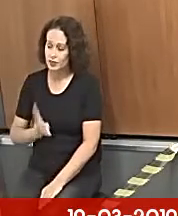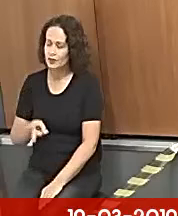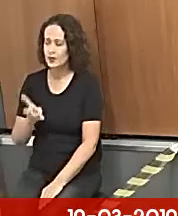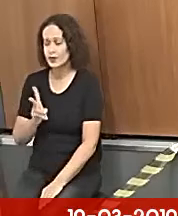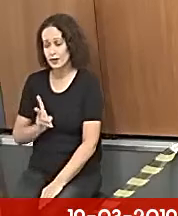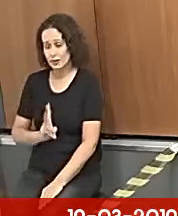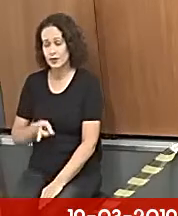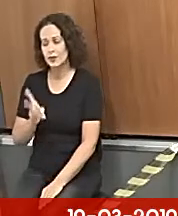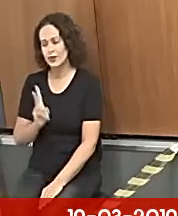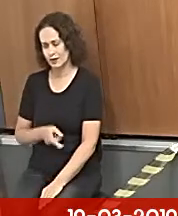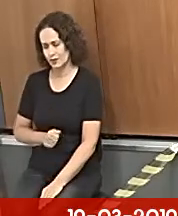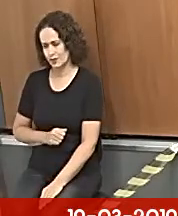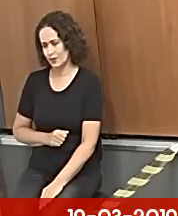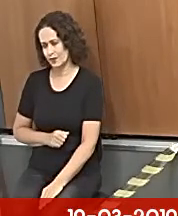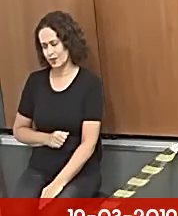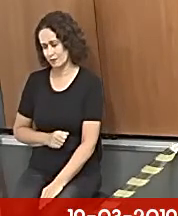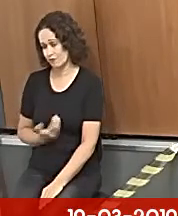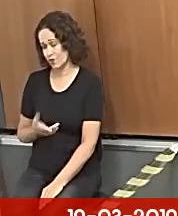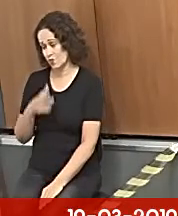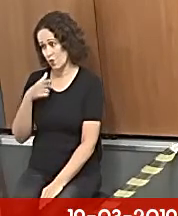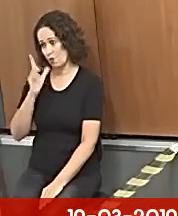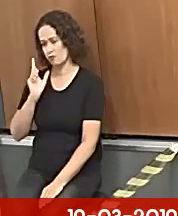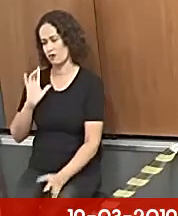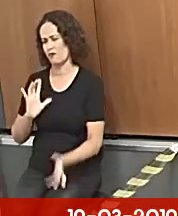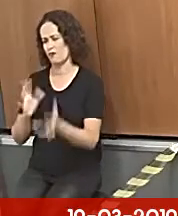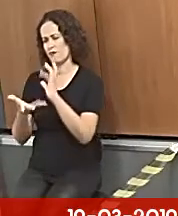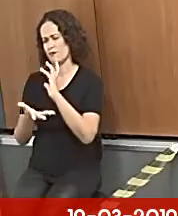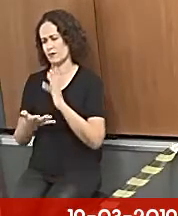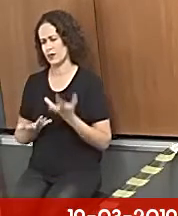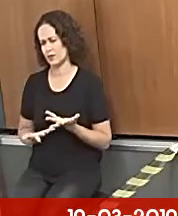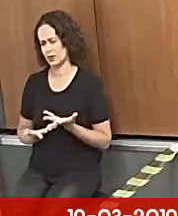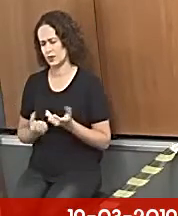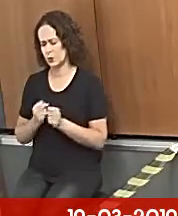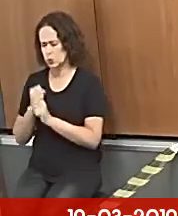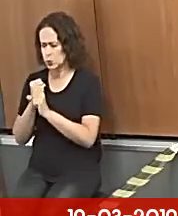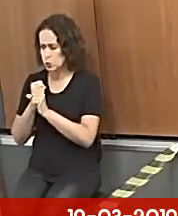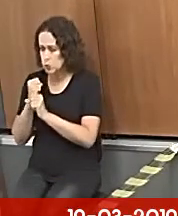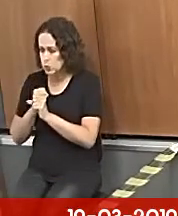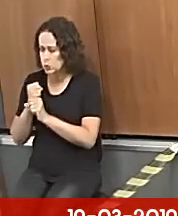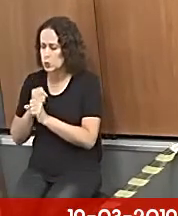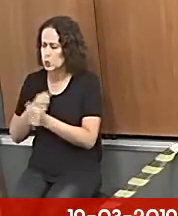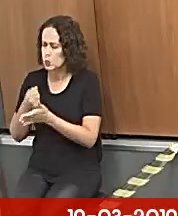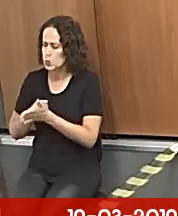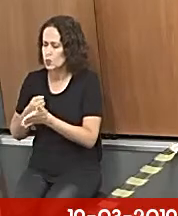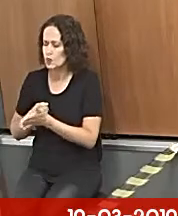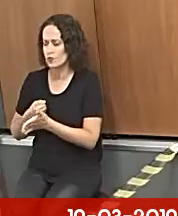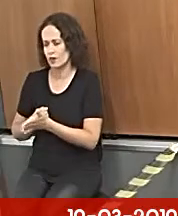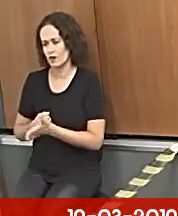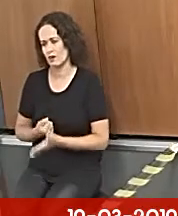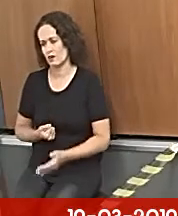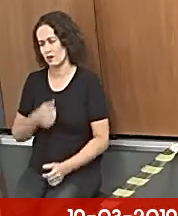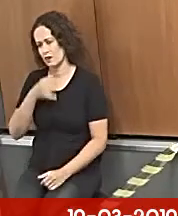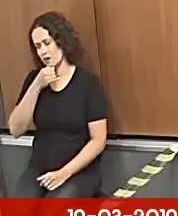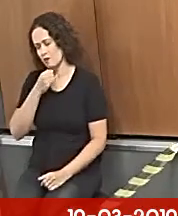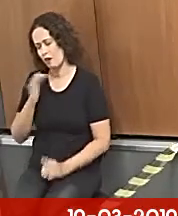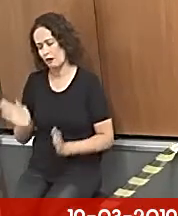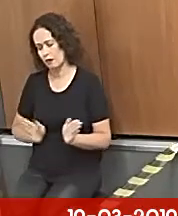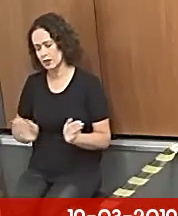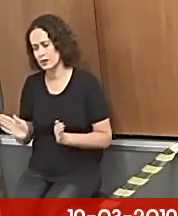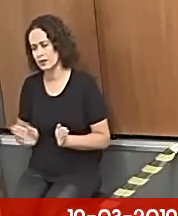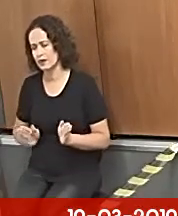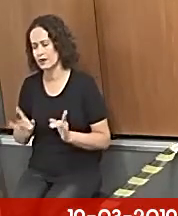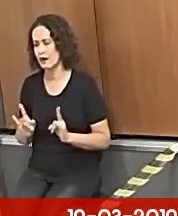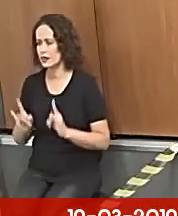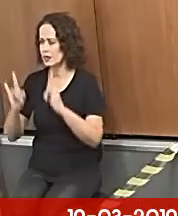ontem essa reforma porque quando a gente vai cobrar de um acesso falar não esse prédio tombado e gostou do